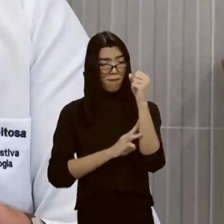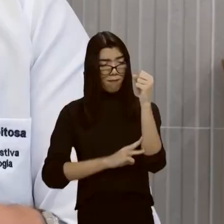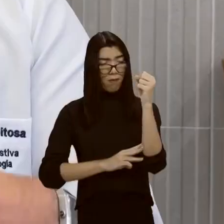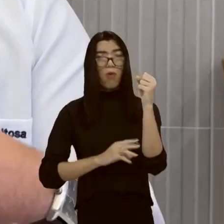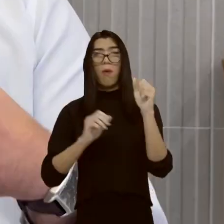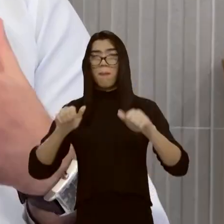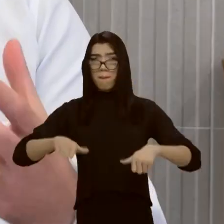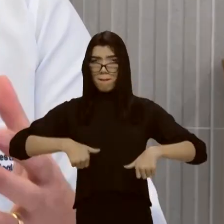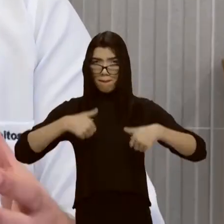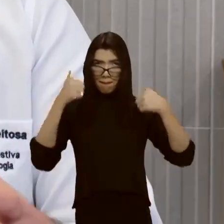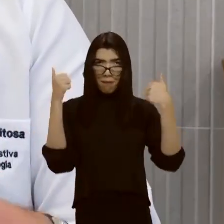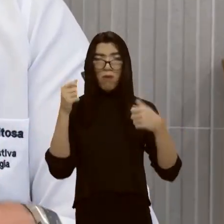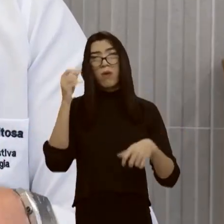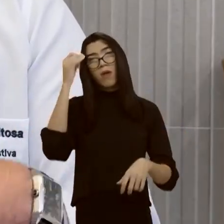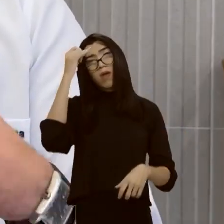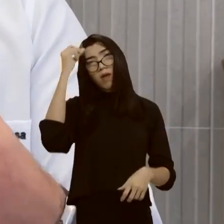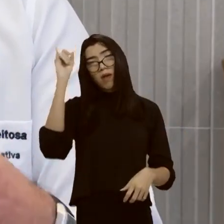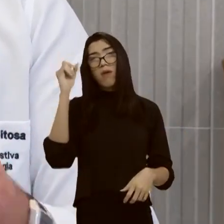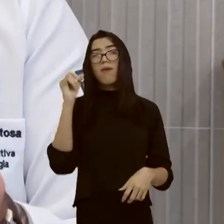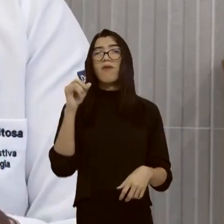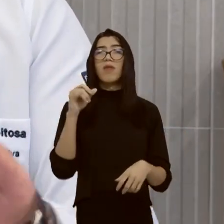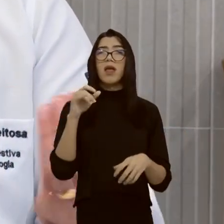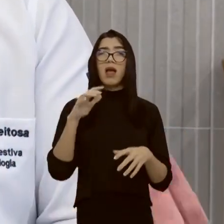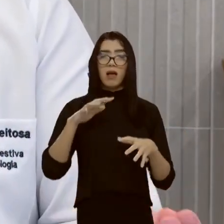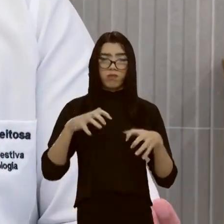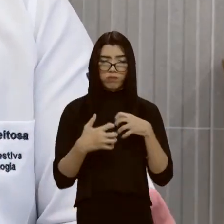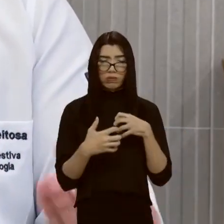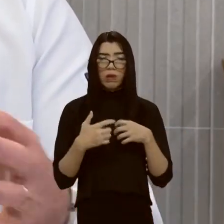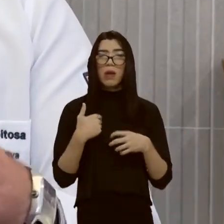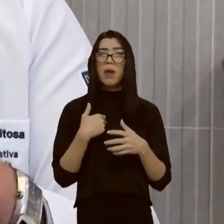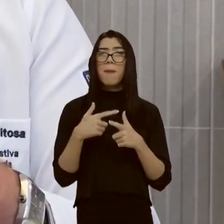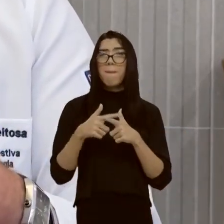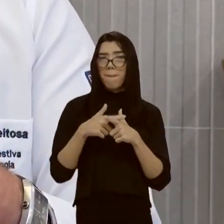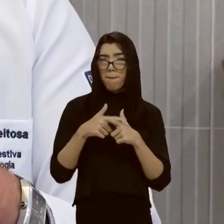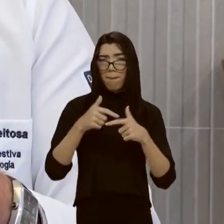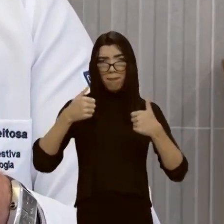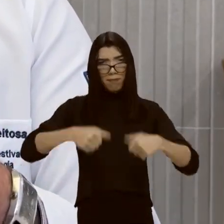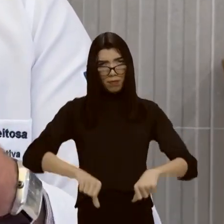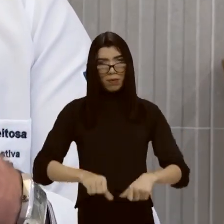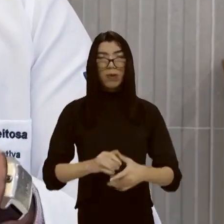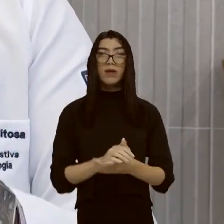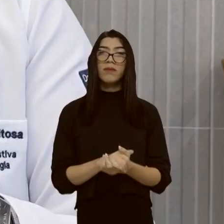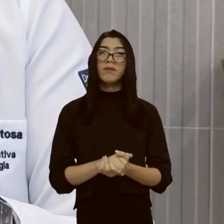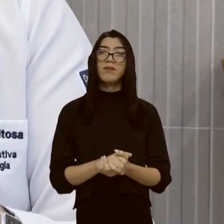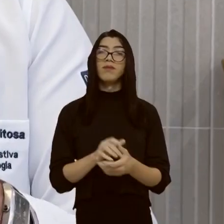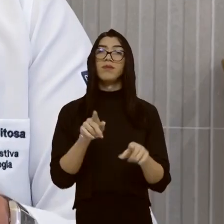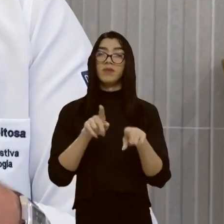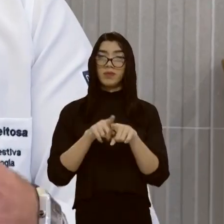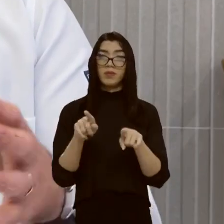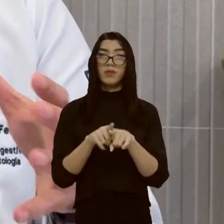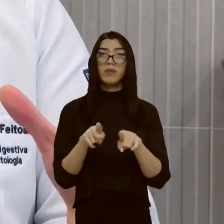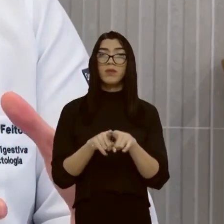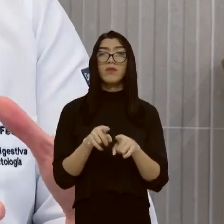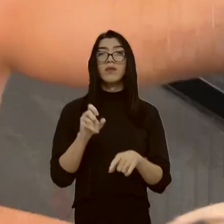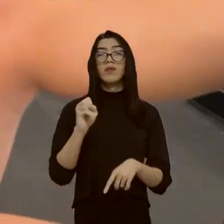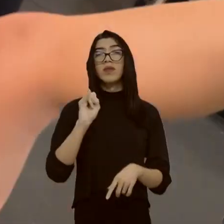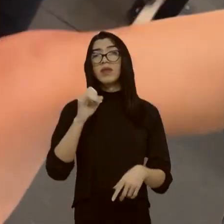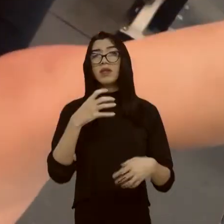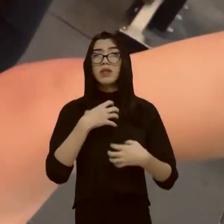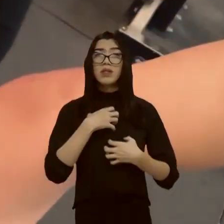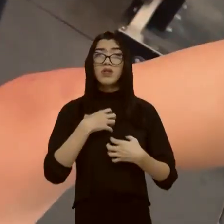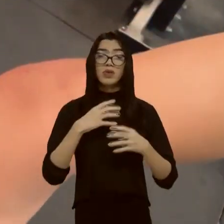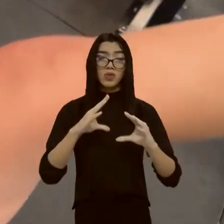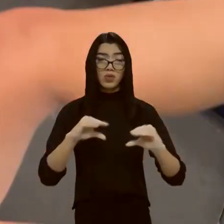para ele não ter nenhum tipo de contratura, nenhuma piora da qualidade daquele músculo, obviamente, se ele está confortável.